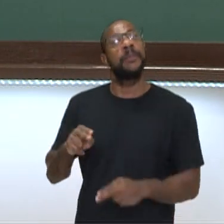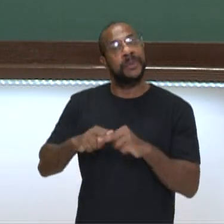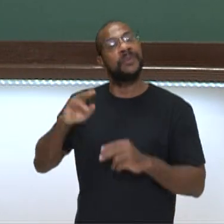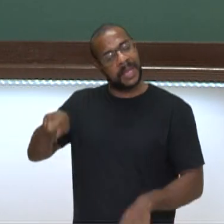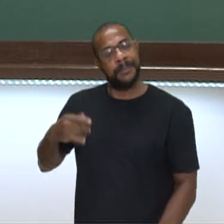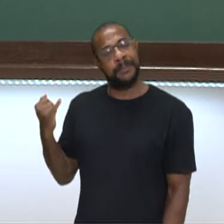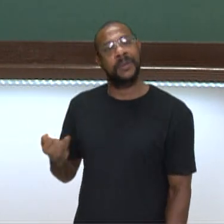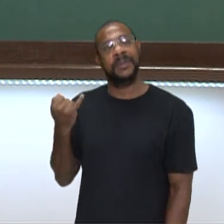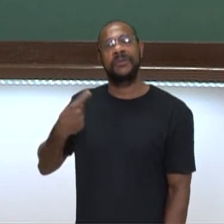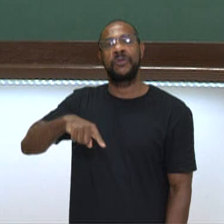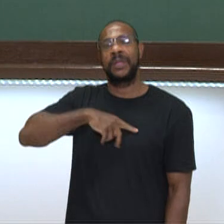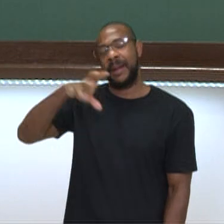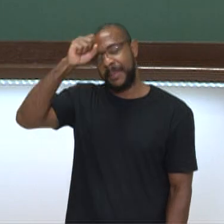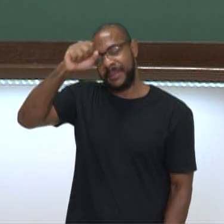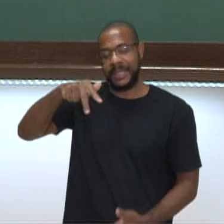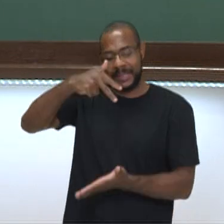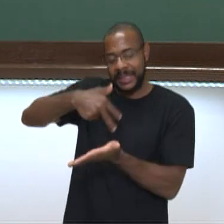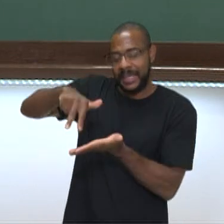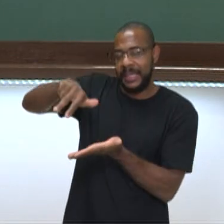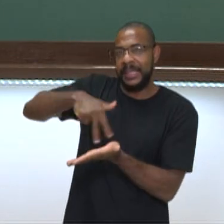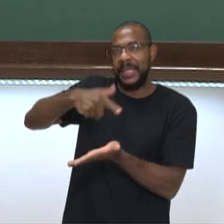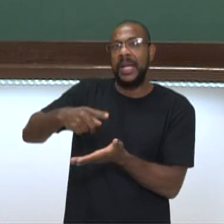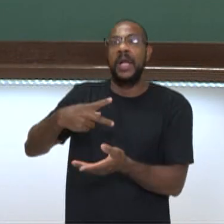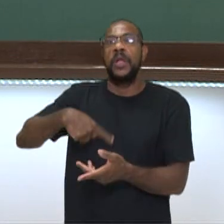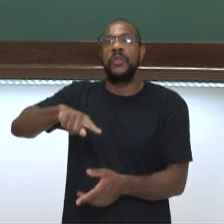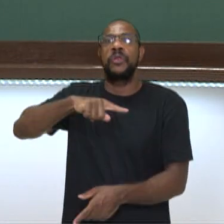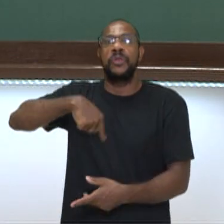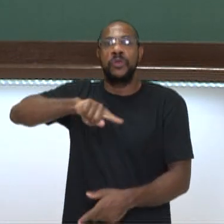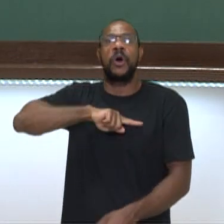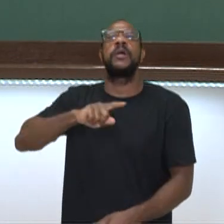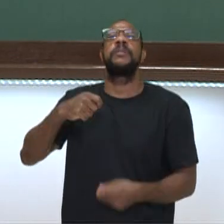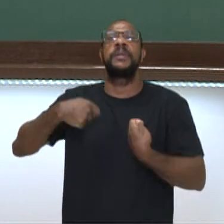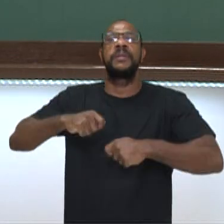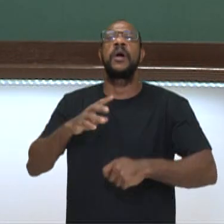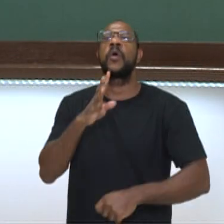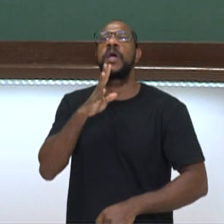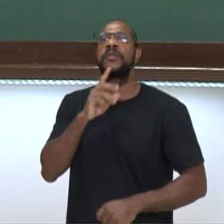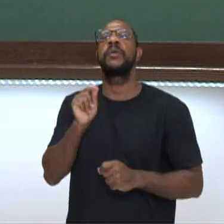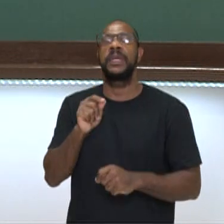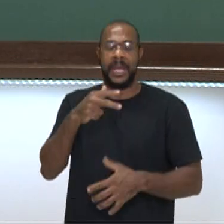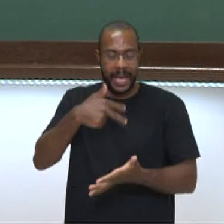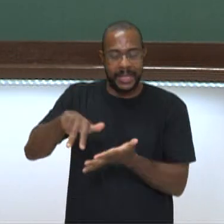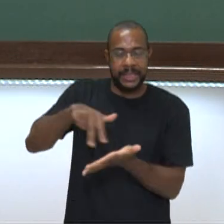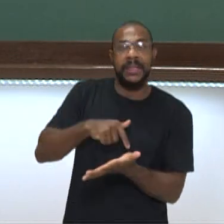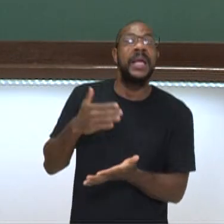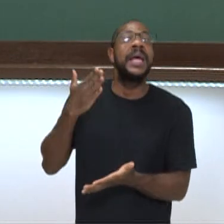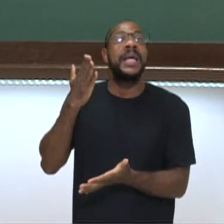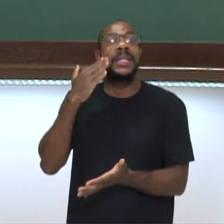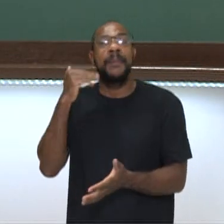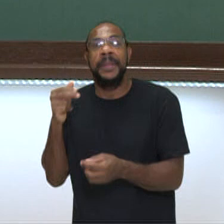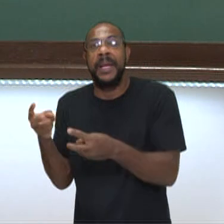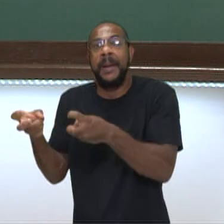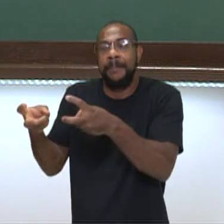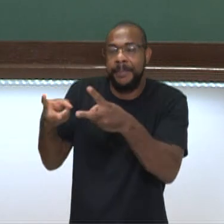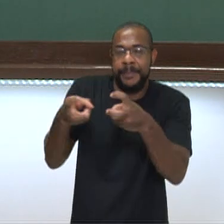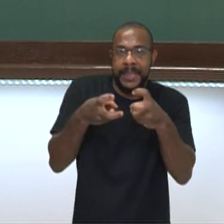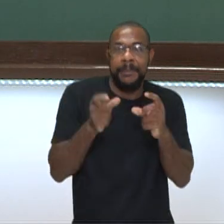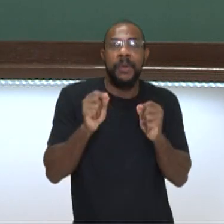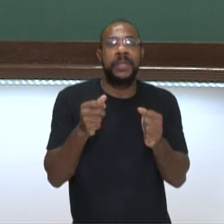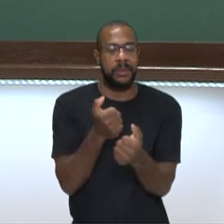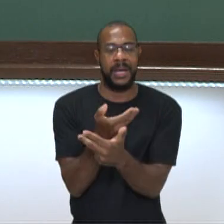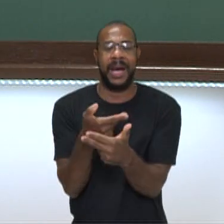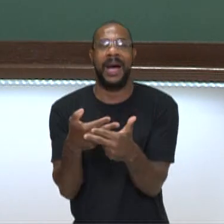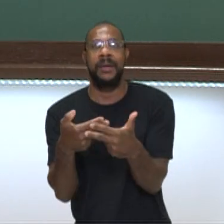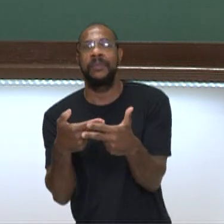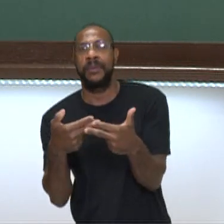aprendermos a dançar, nós conhecermos a dança e sabermos identificar esses elementos